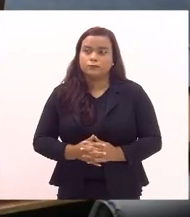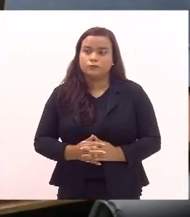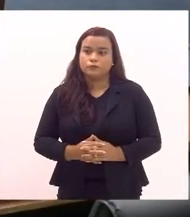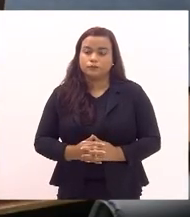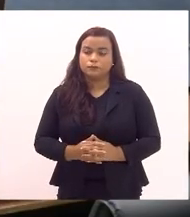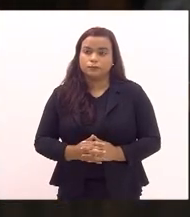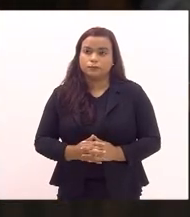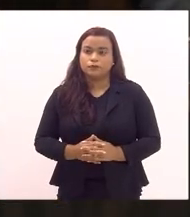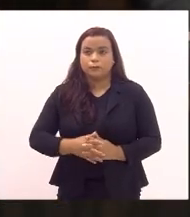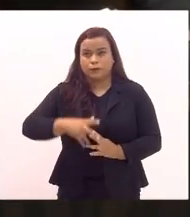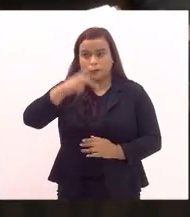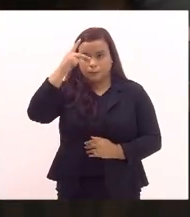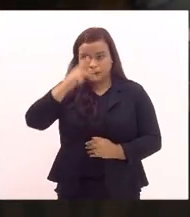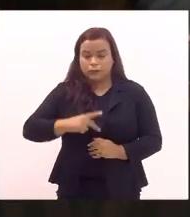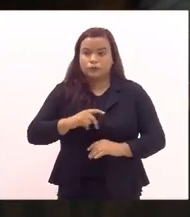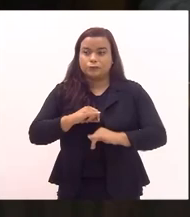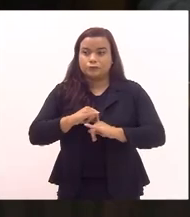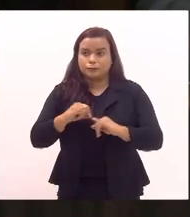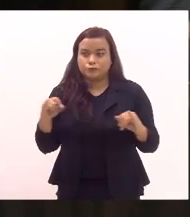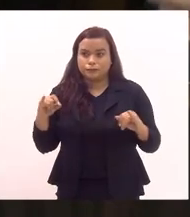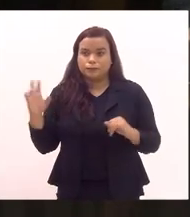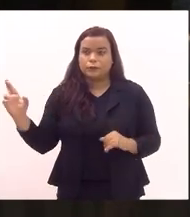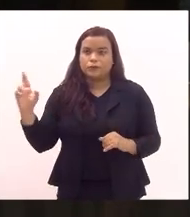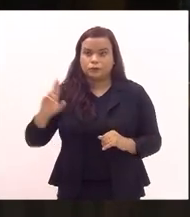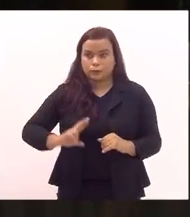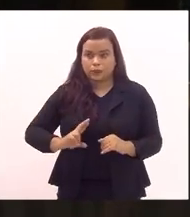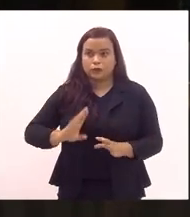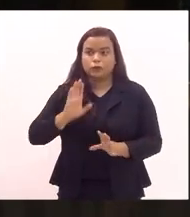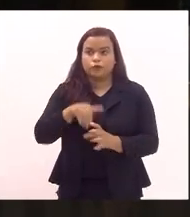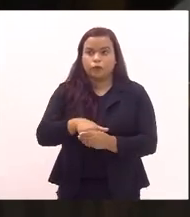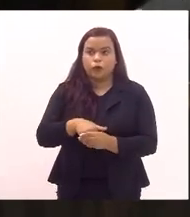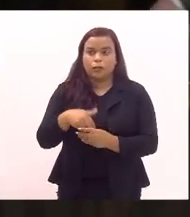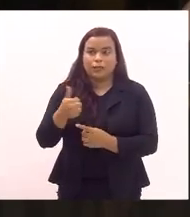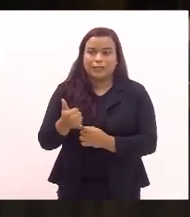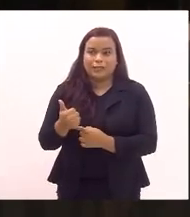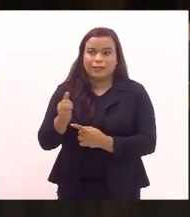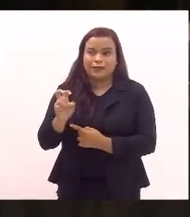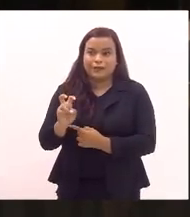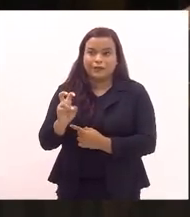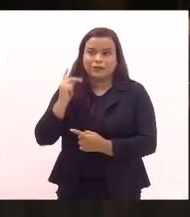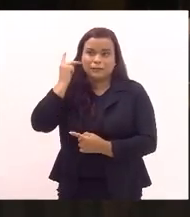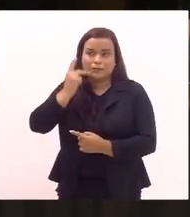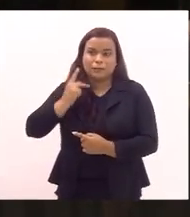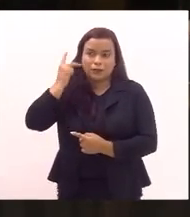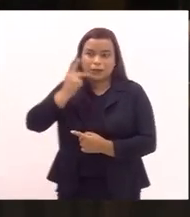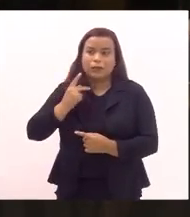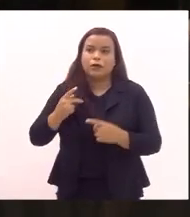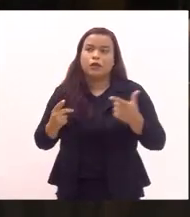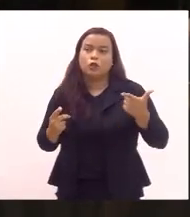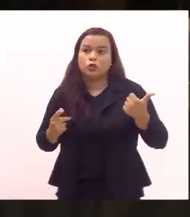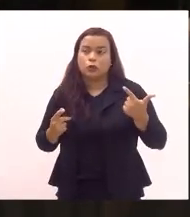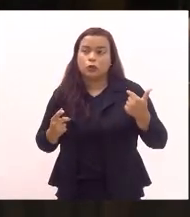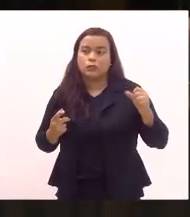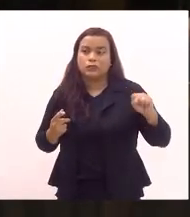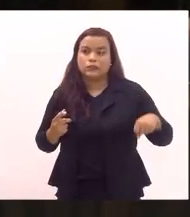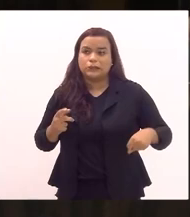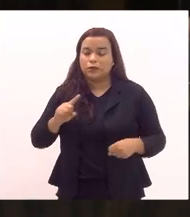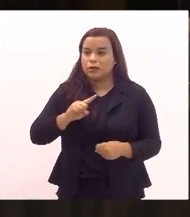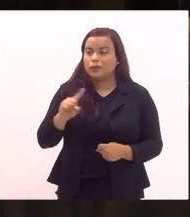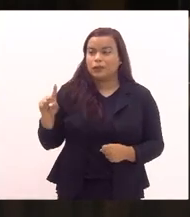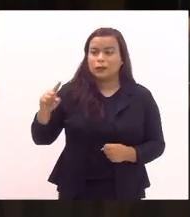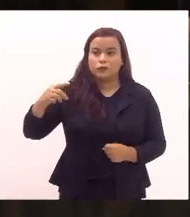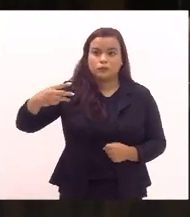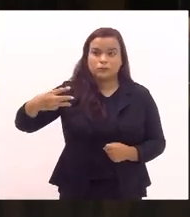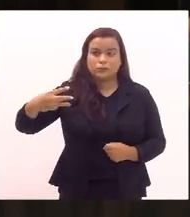a presidência proclama o resultado votaram 15 senhores parlamentar do Sims 3 não uns